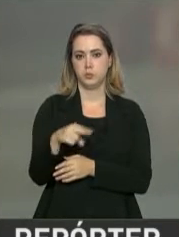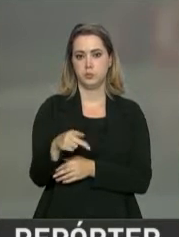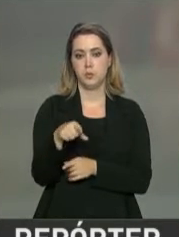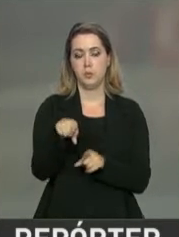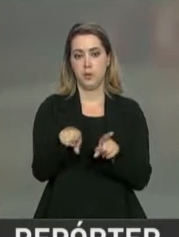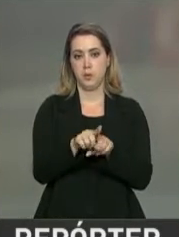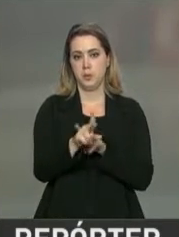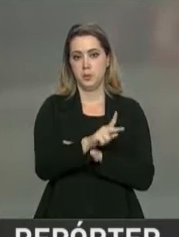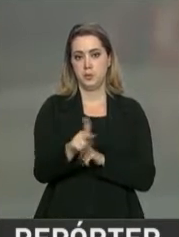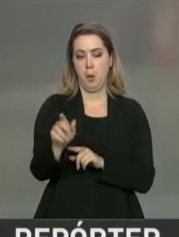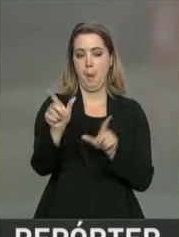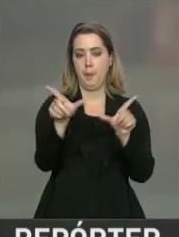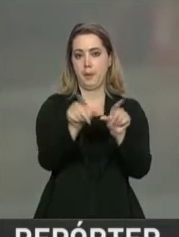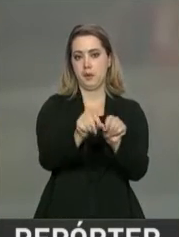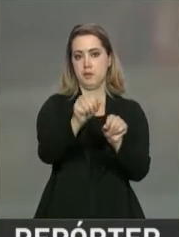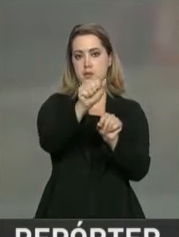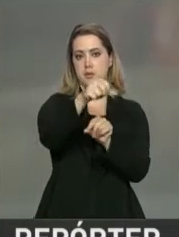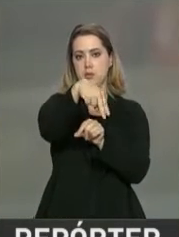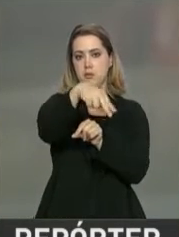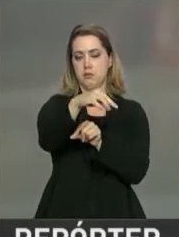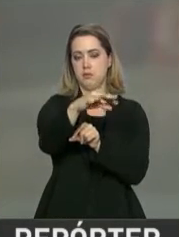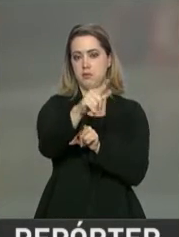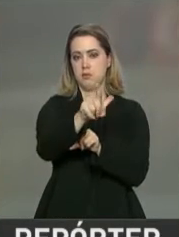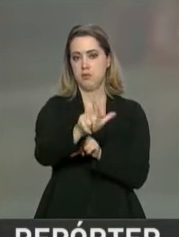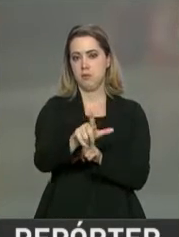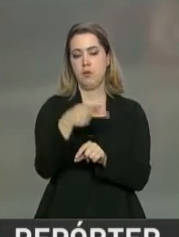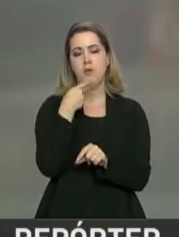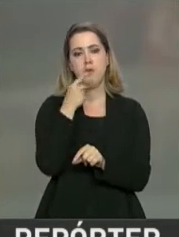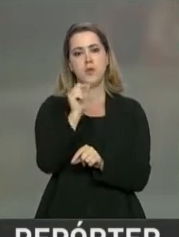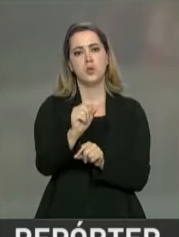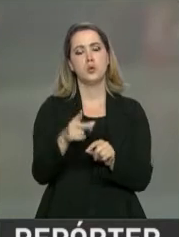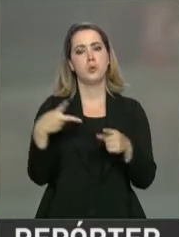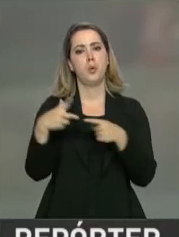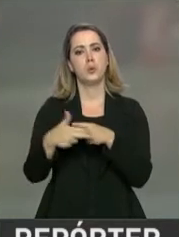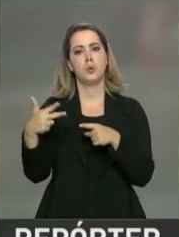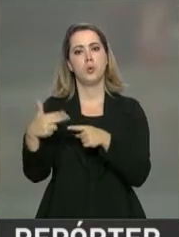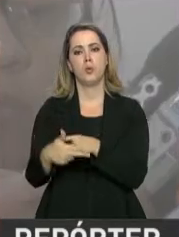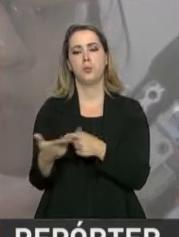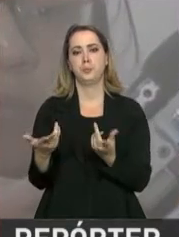Juarez Quadros do Nascimento, falou sobre esse processo de desligamento.